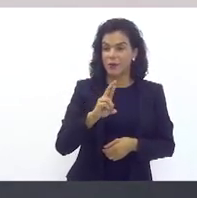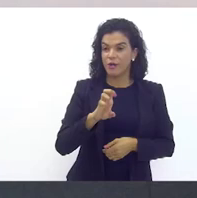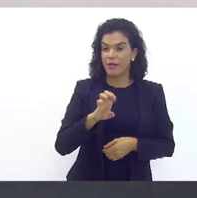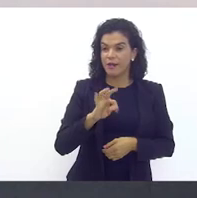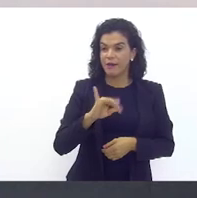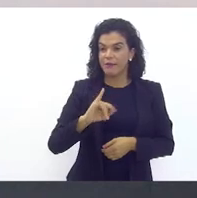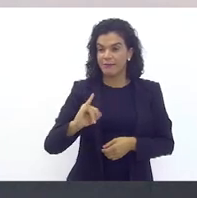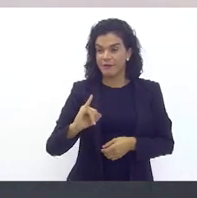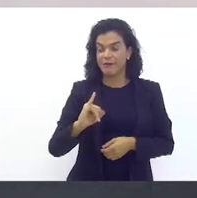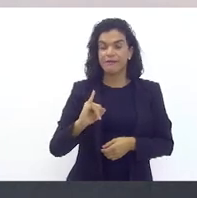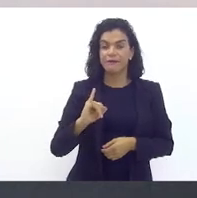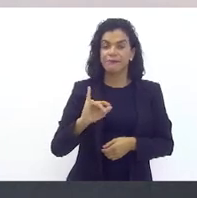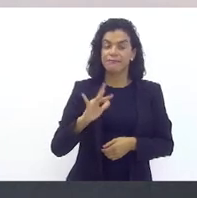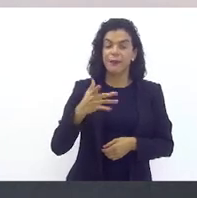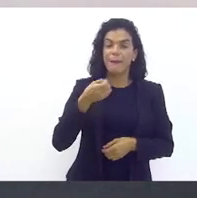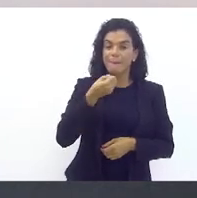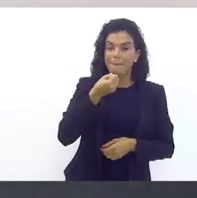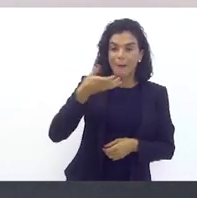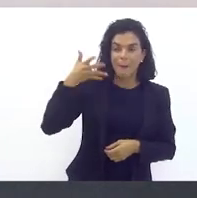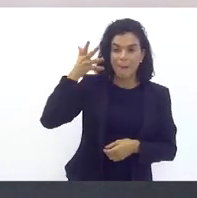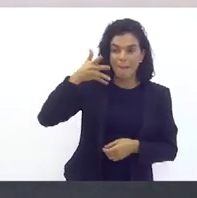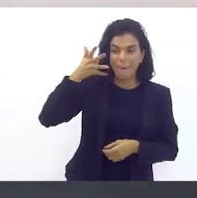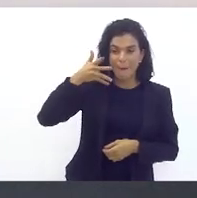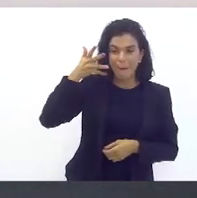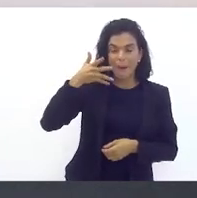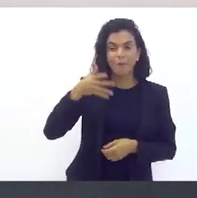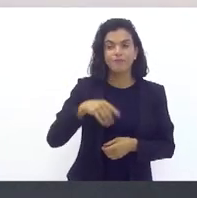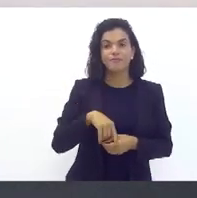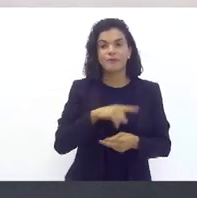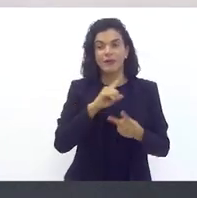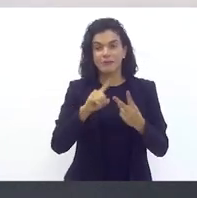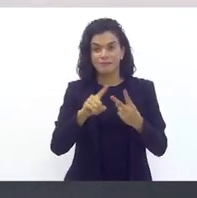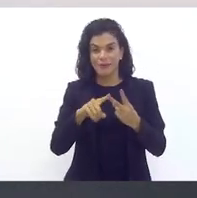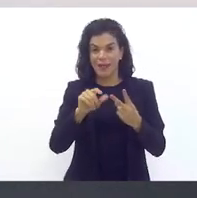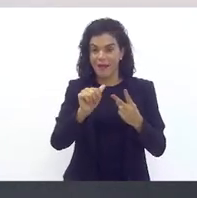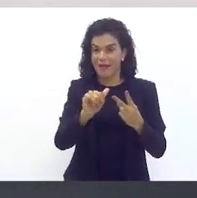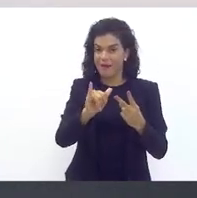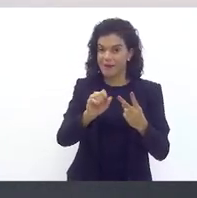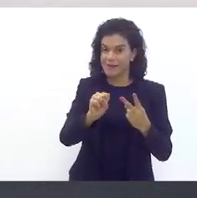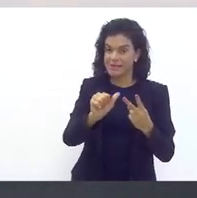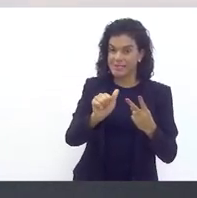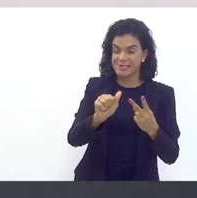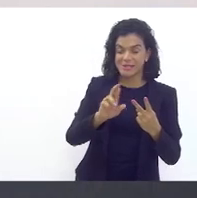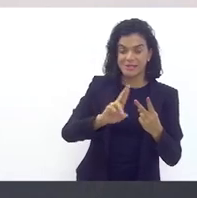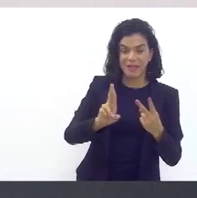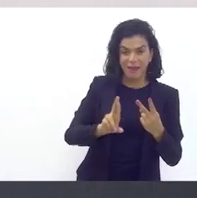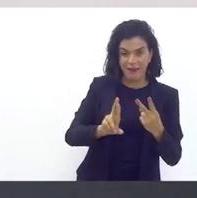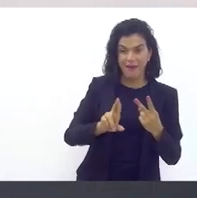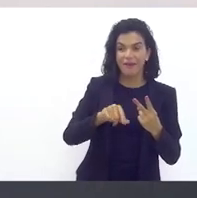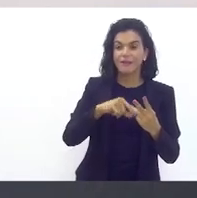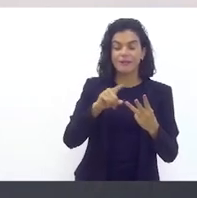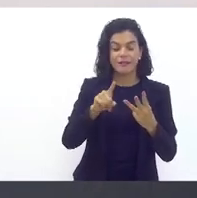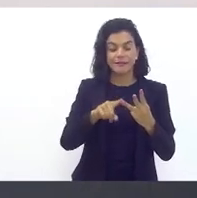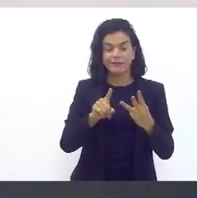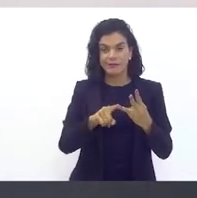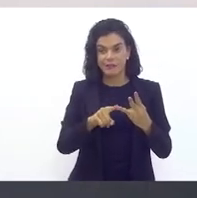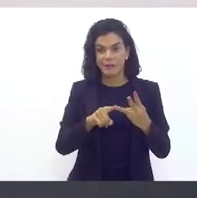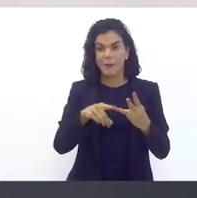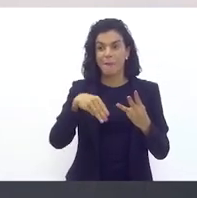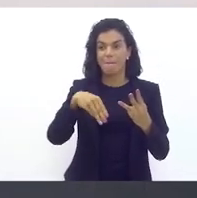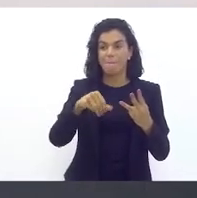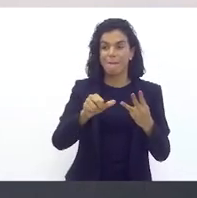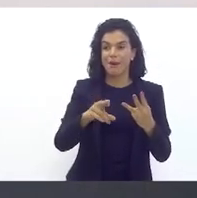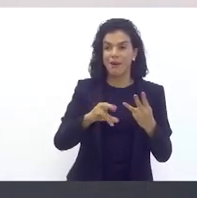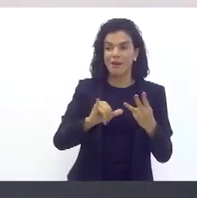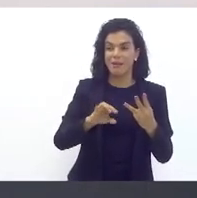suas considerações, em seguida para a Aizar, doutora Aizar, e depois para a